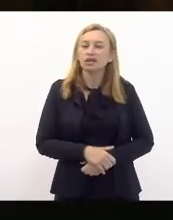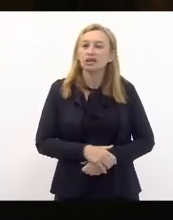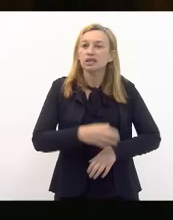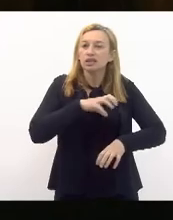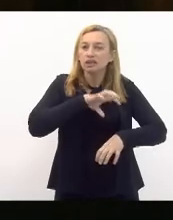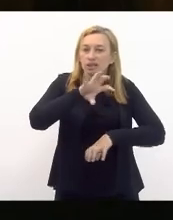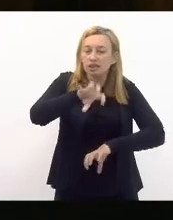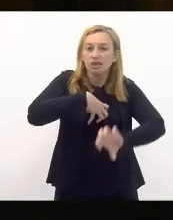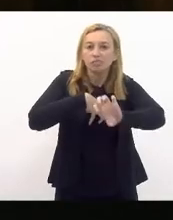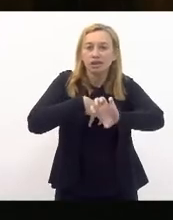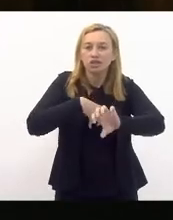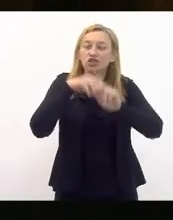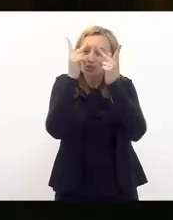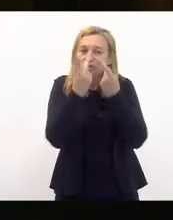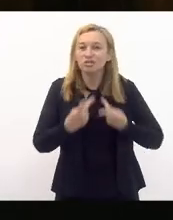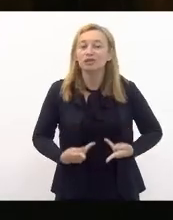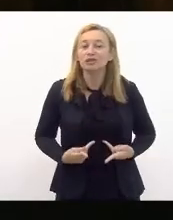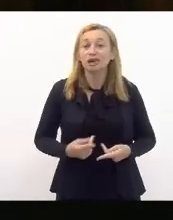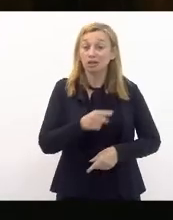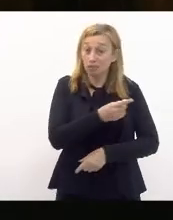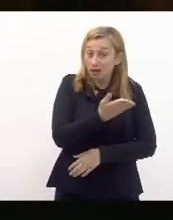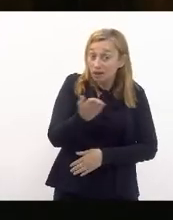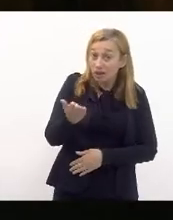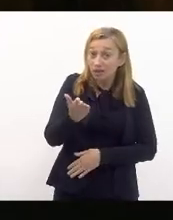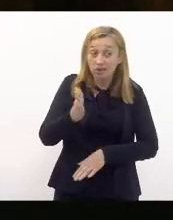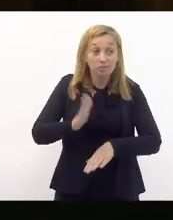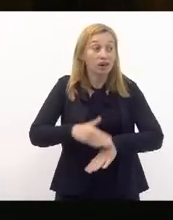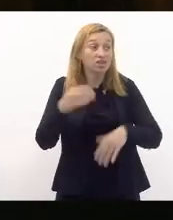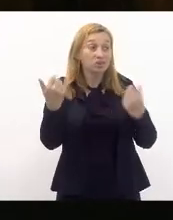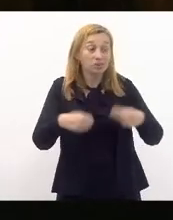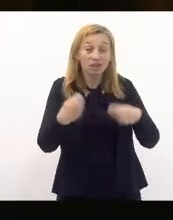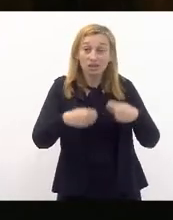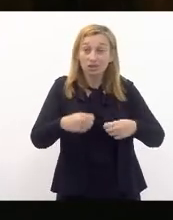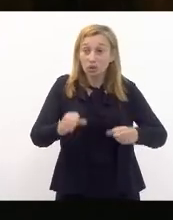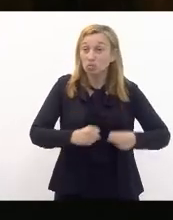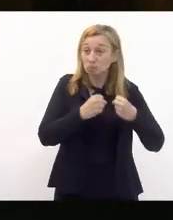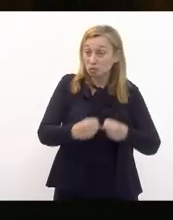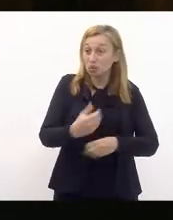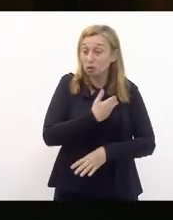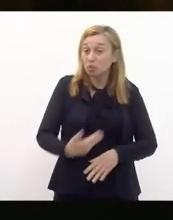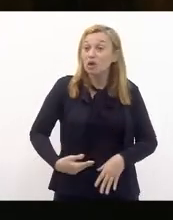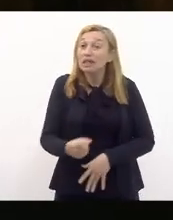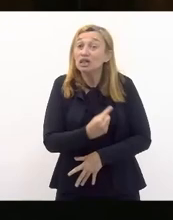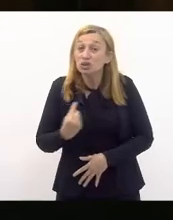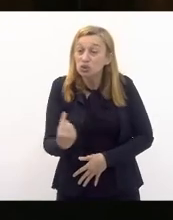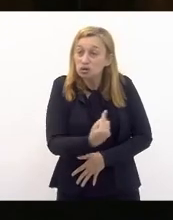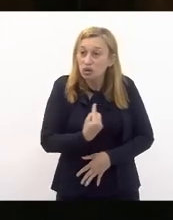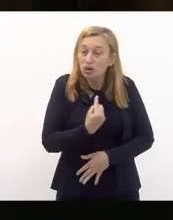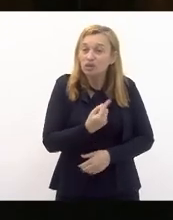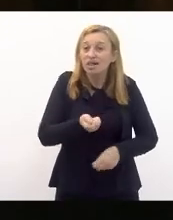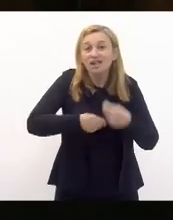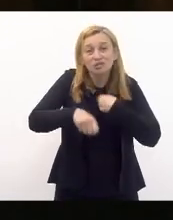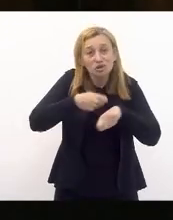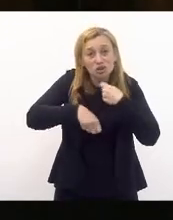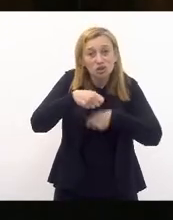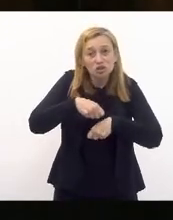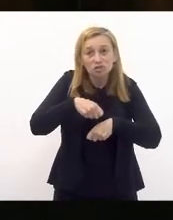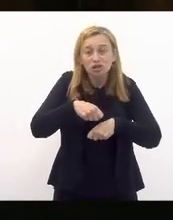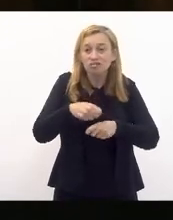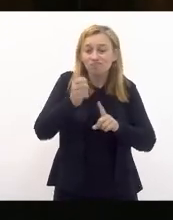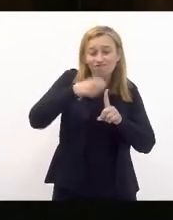empatia a humanidade com aqueles que mais precisam do poder público e foi assim que nós administramos